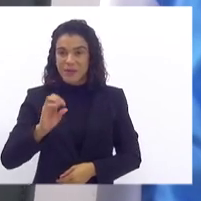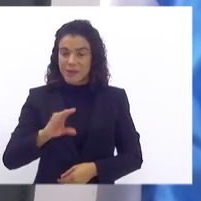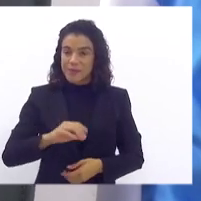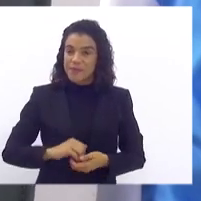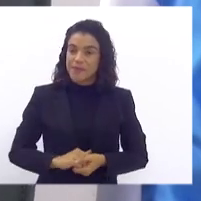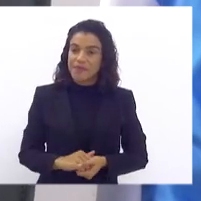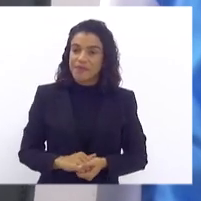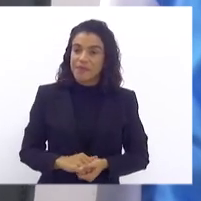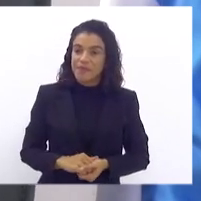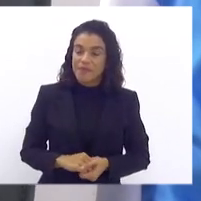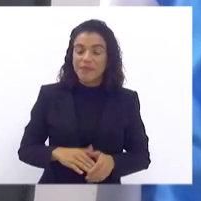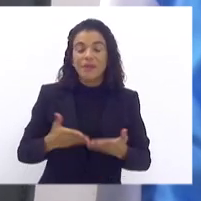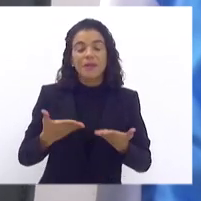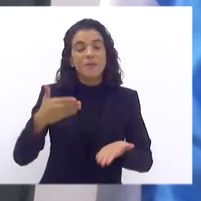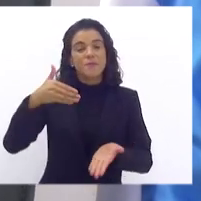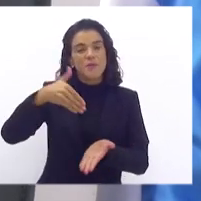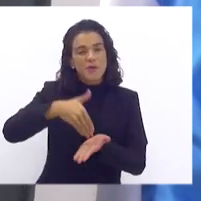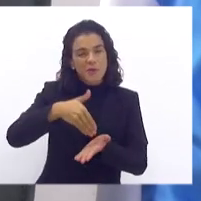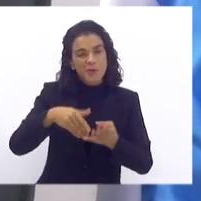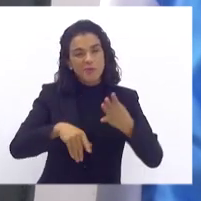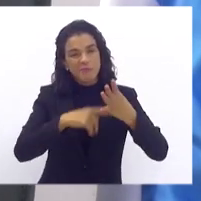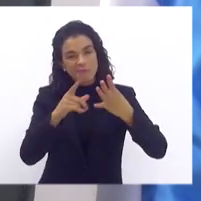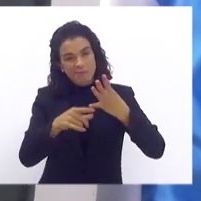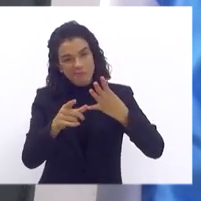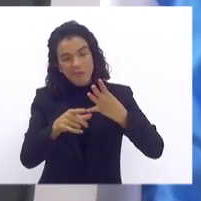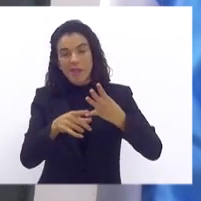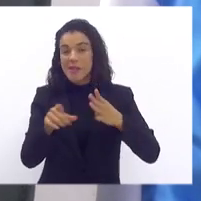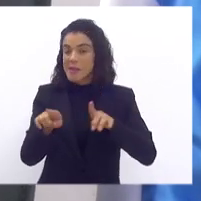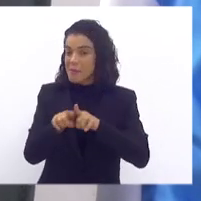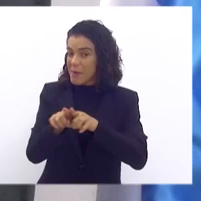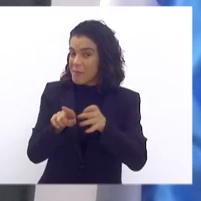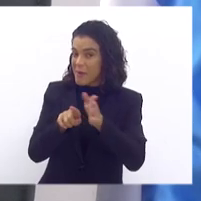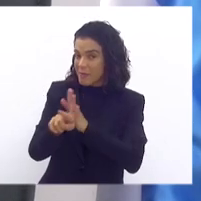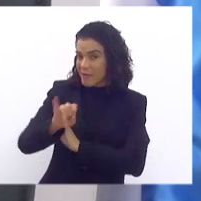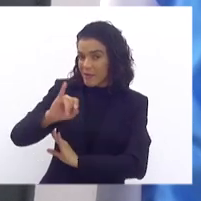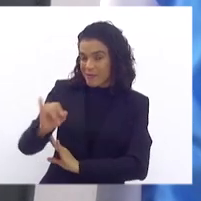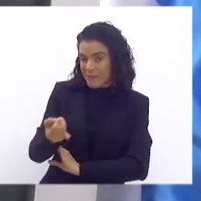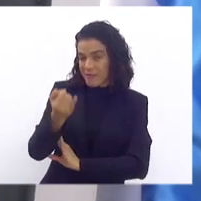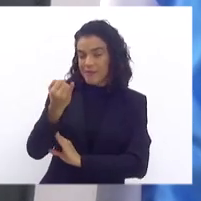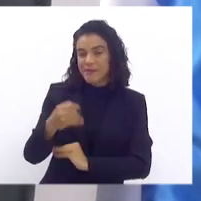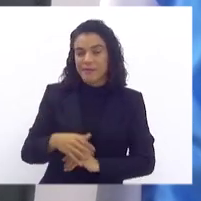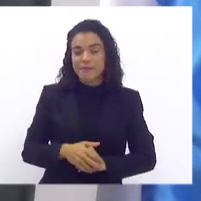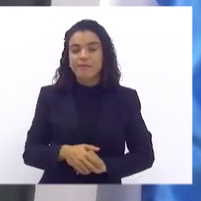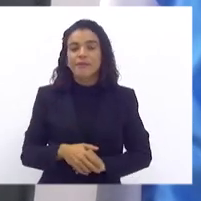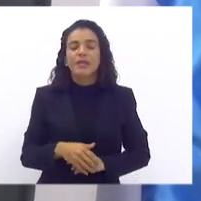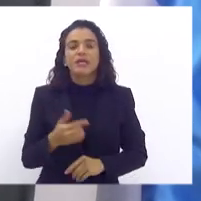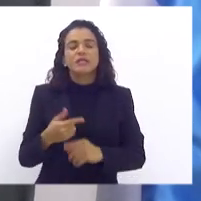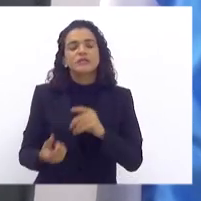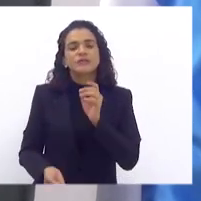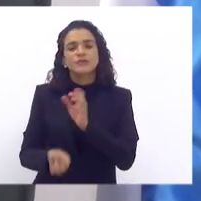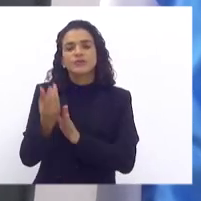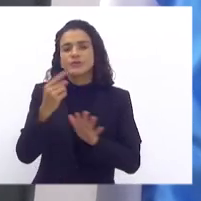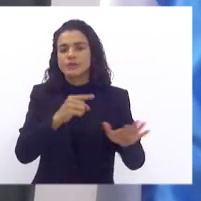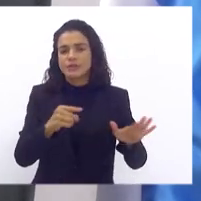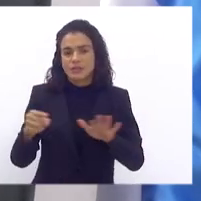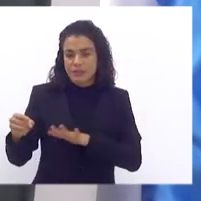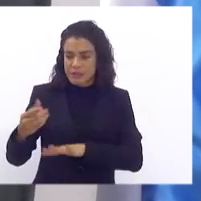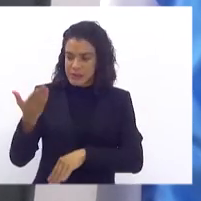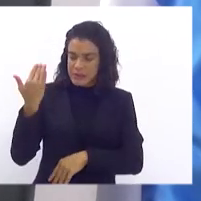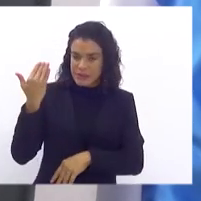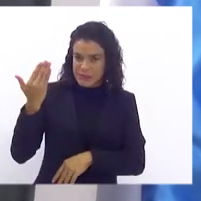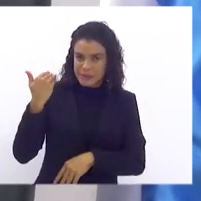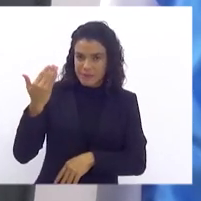DECAV. E, por último, né, aí já fazendo uma pergunta específica, que surgiu na semana passada, a partir